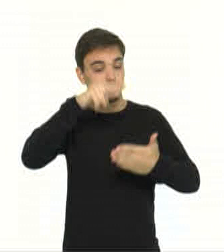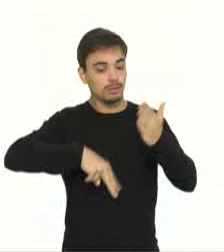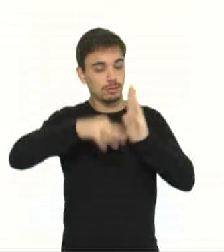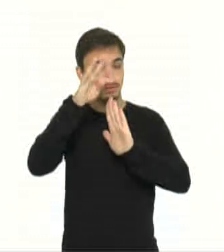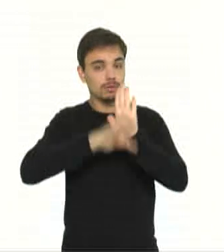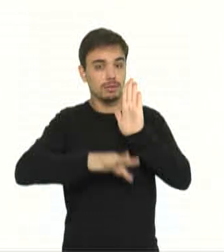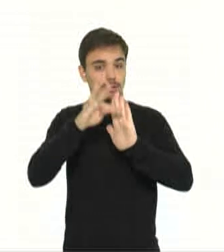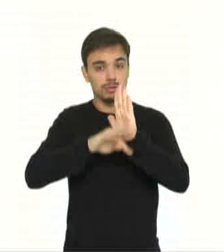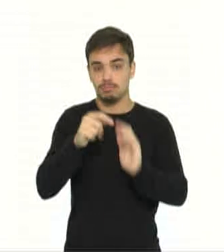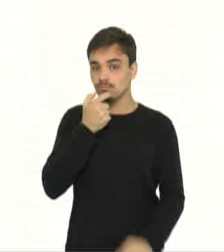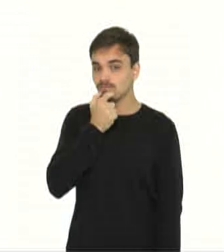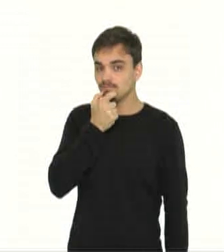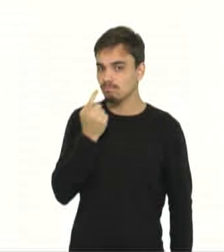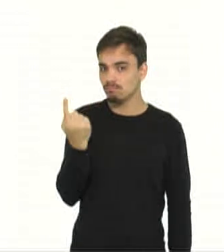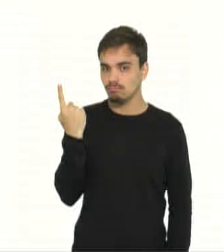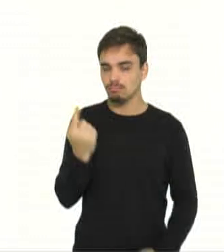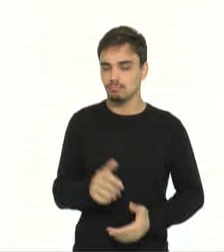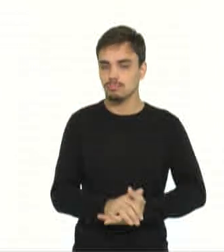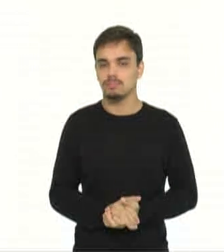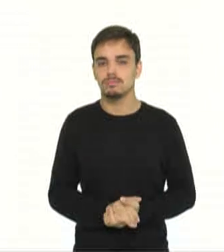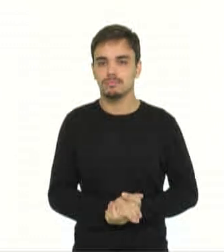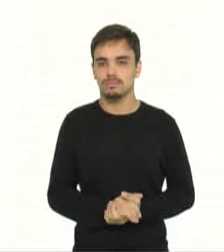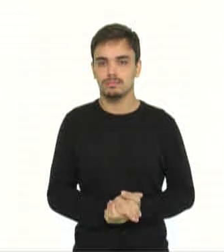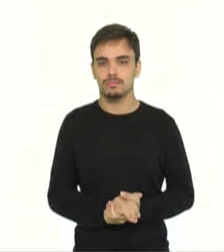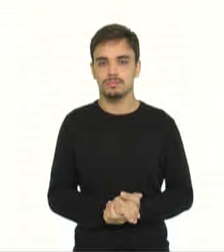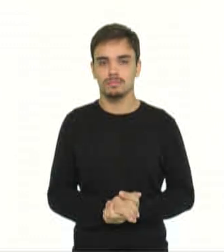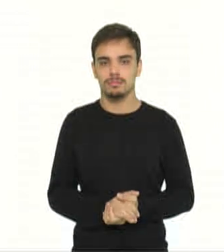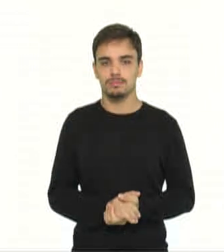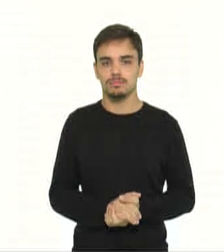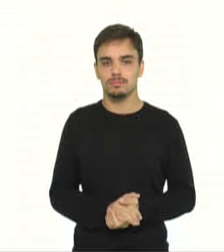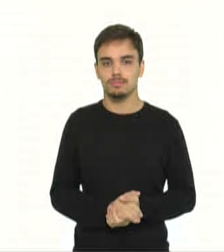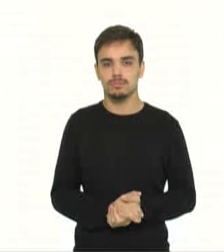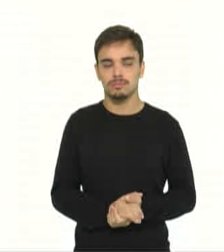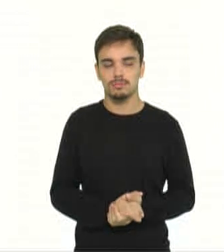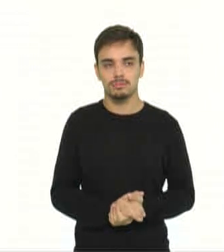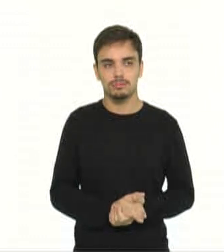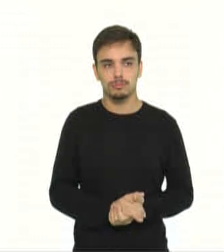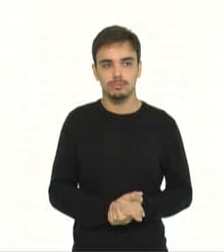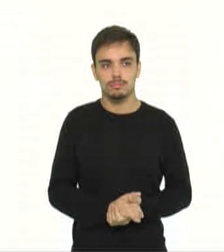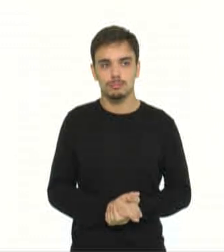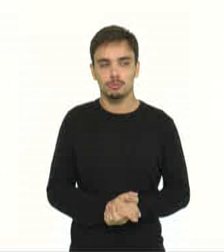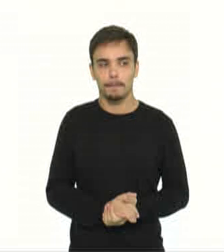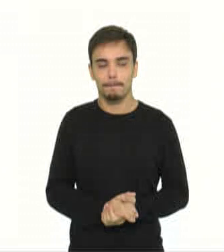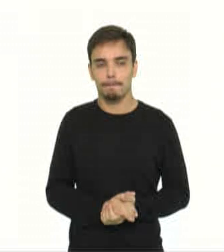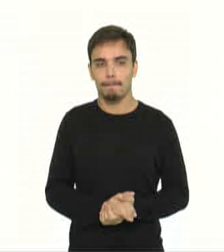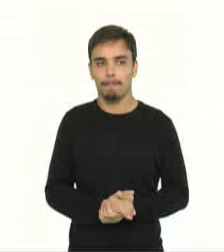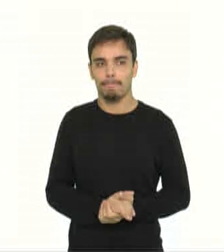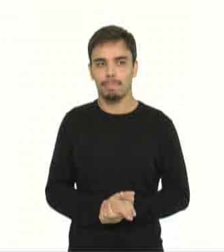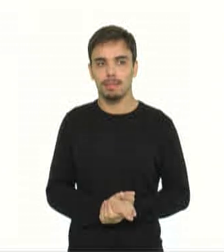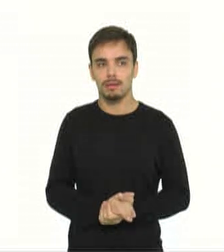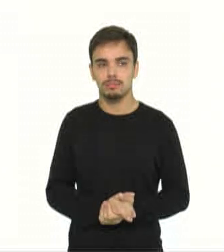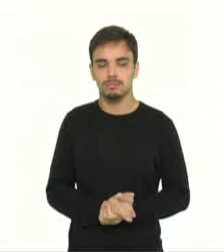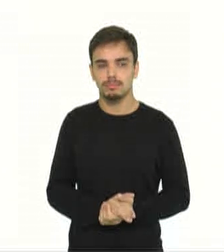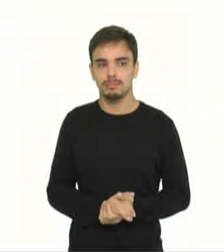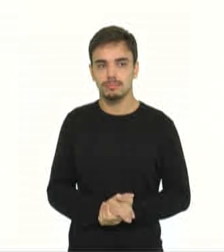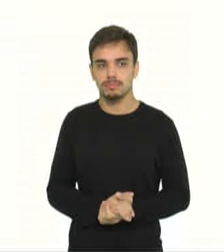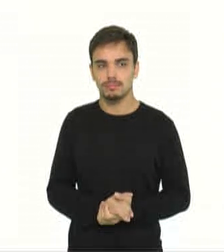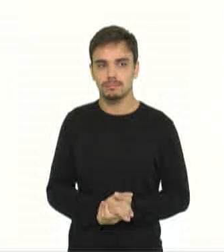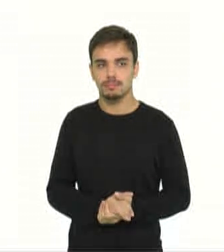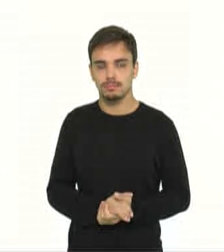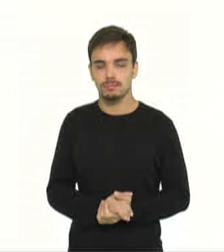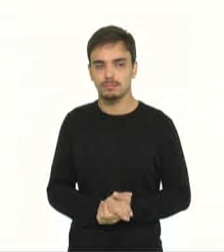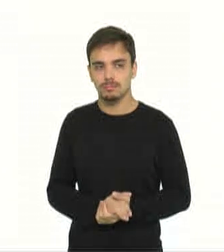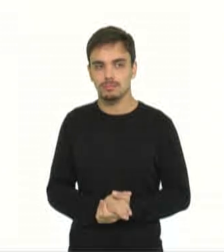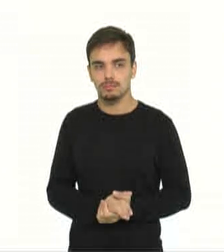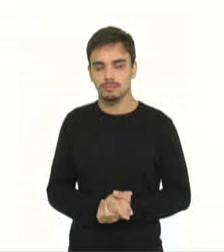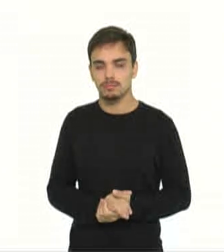about privacy and take steps to protect yourself. Once you post the personal details of your life